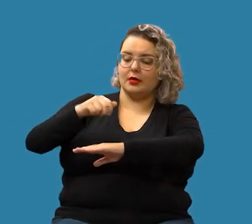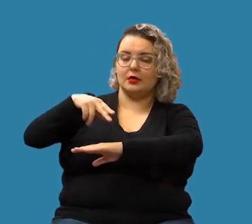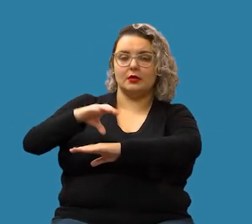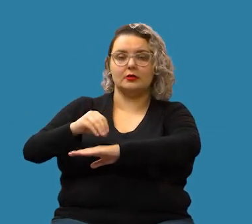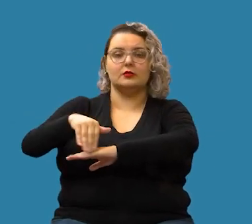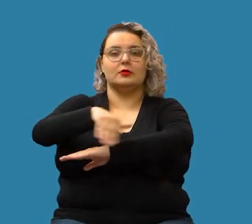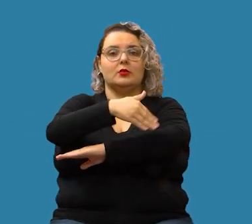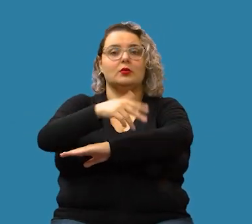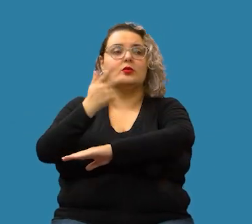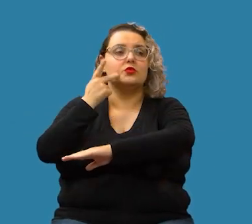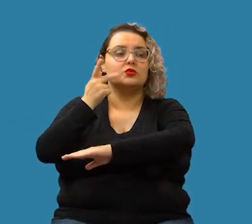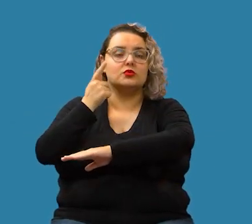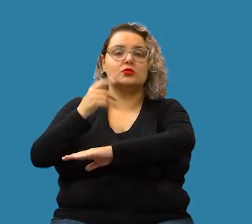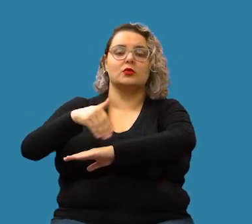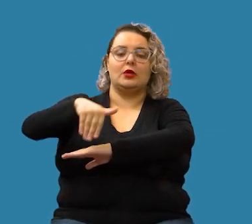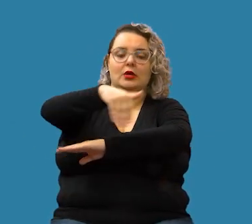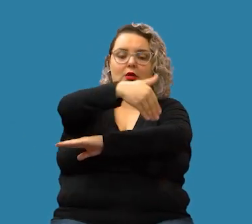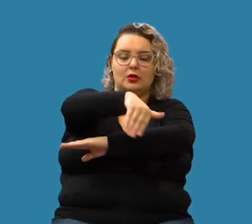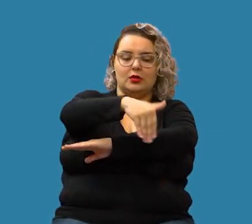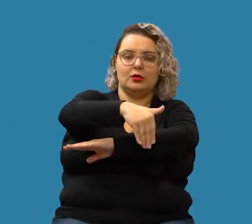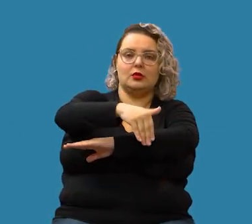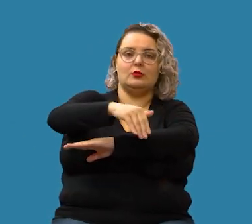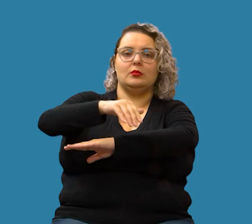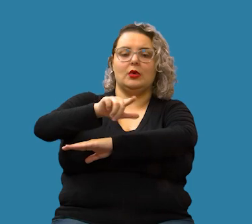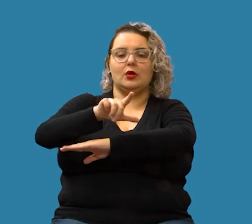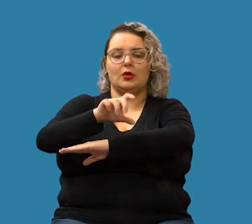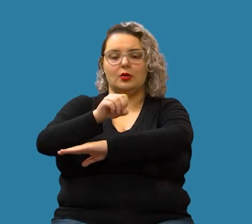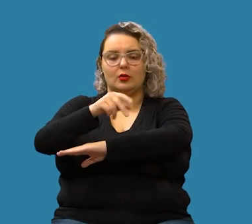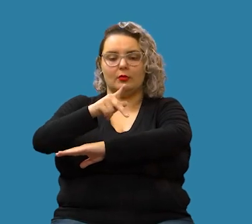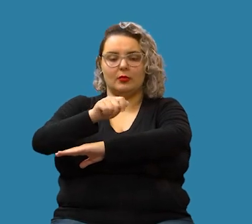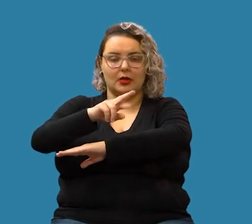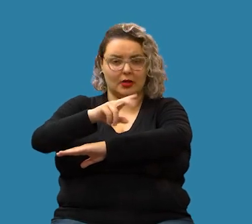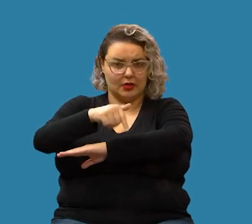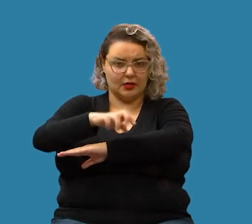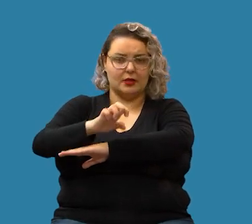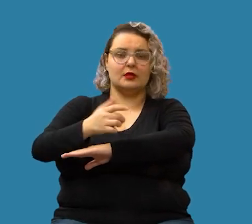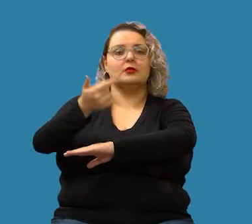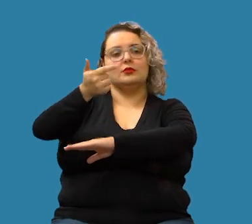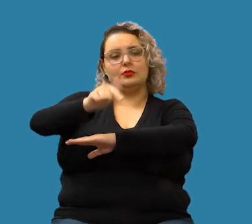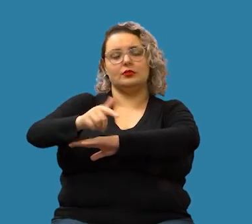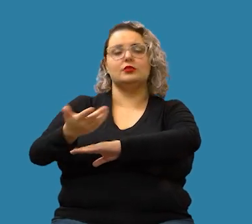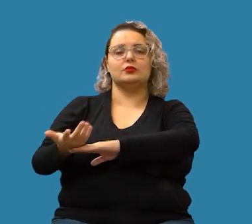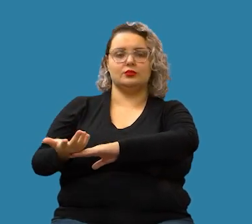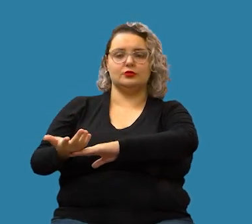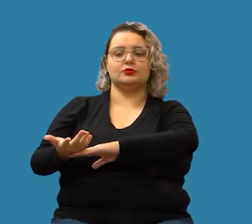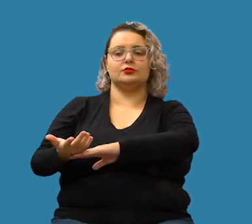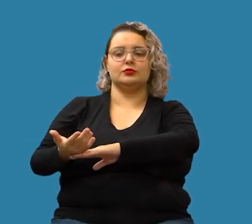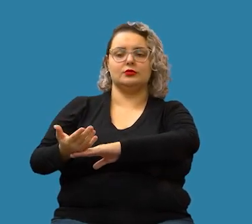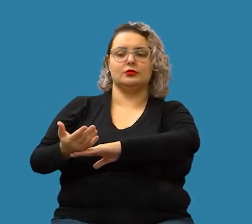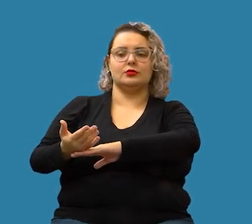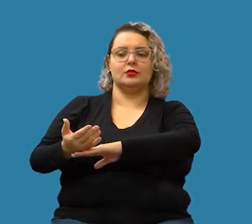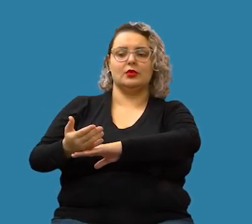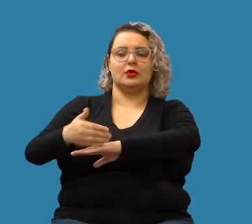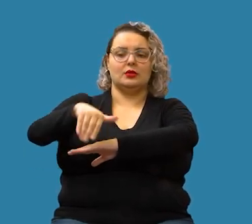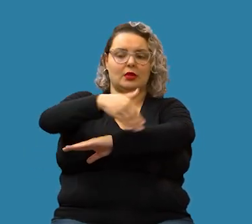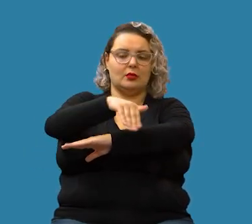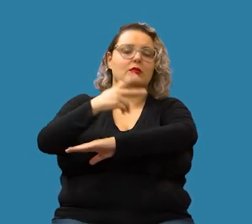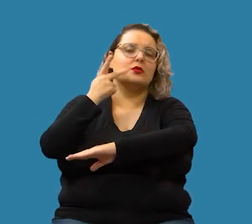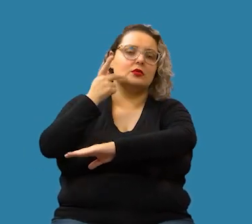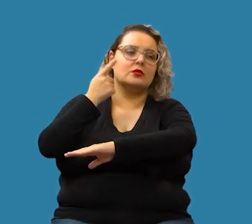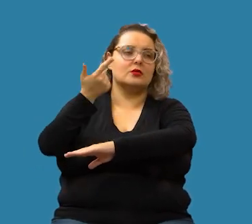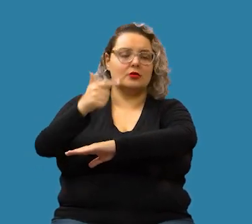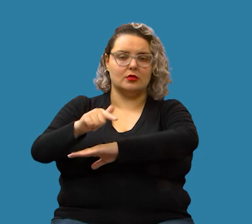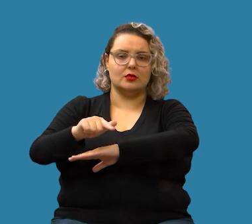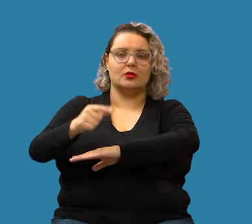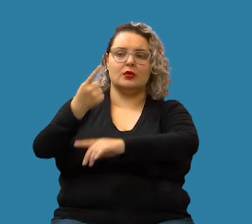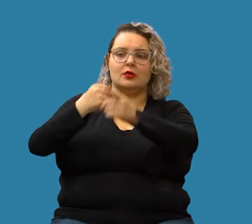ruas. Recapeei a Ceará, agora vai fazer uma no Parque e vai dar continuação da